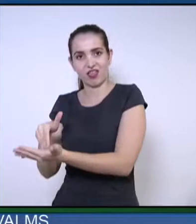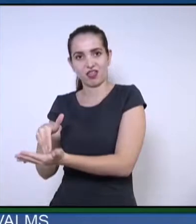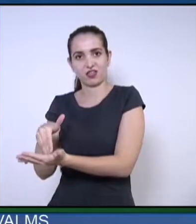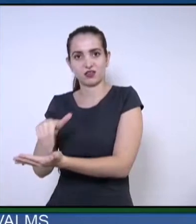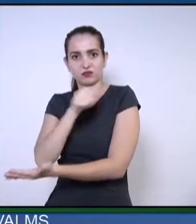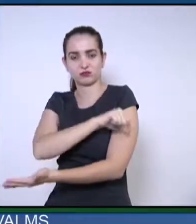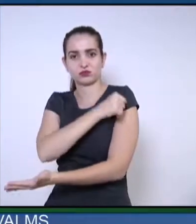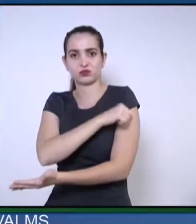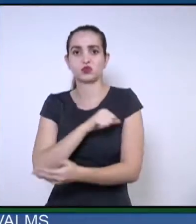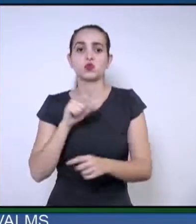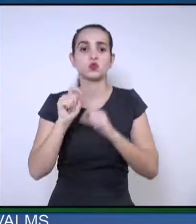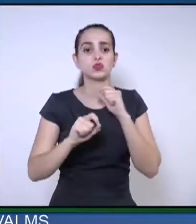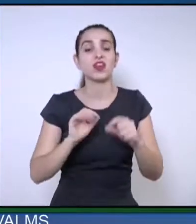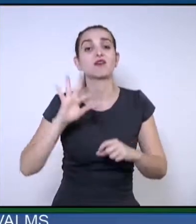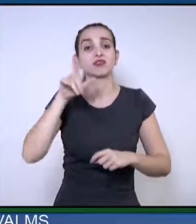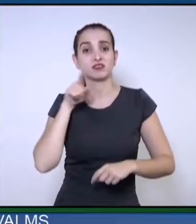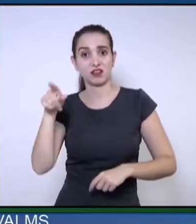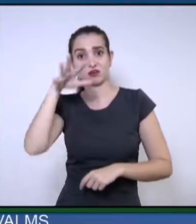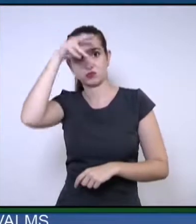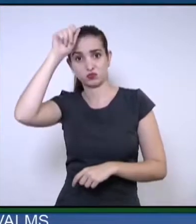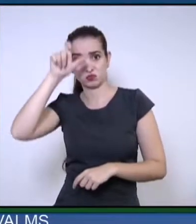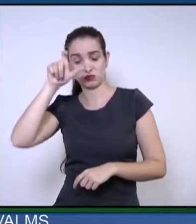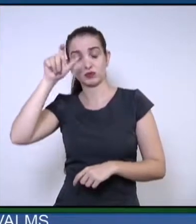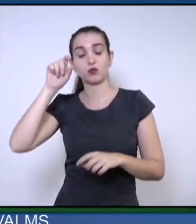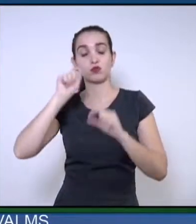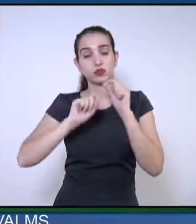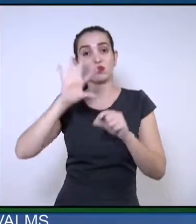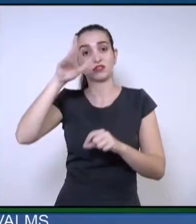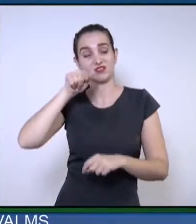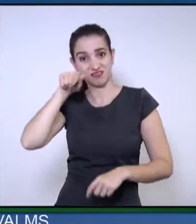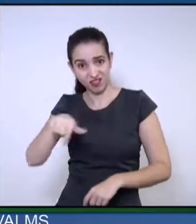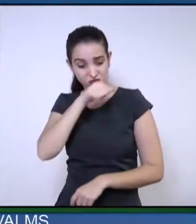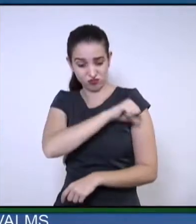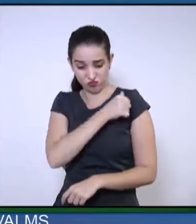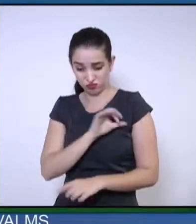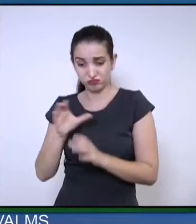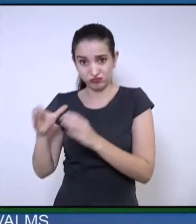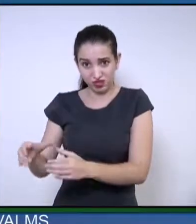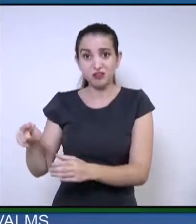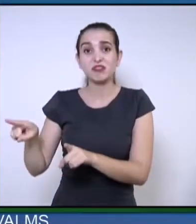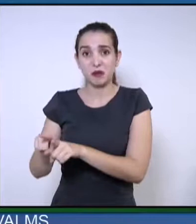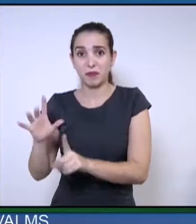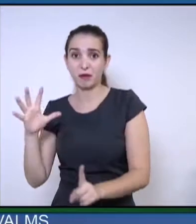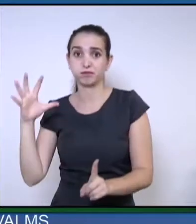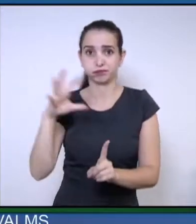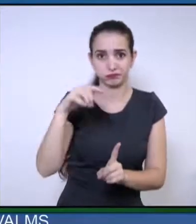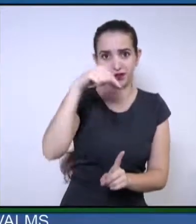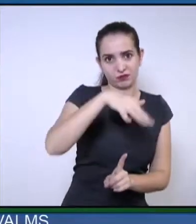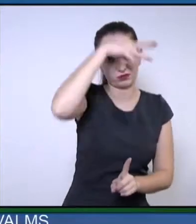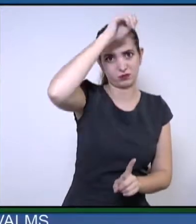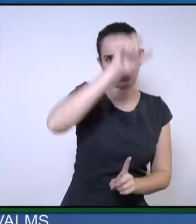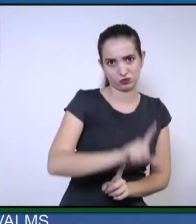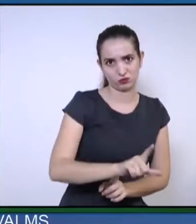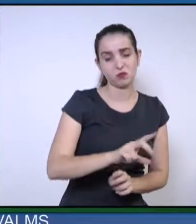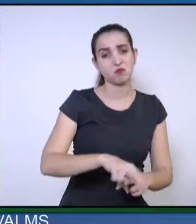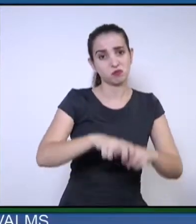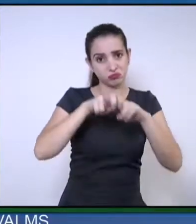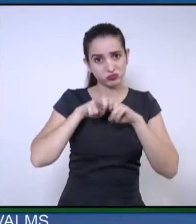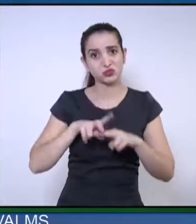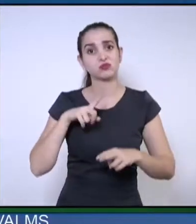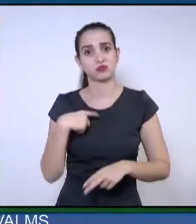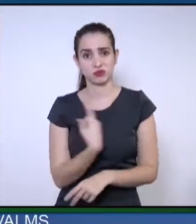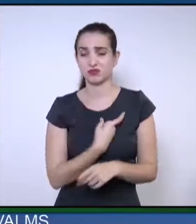Janeiro afeta diretamente o nosso Mato Grosso do Sul. Por aqui é o grande corredor de entrada de entorpecentes no país. E nós temos que,